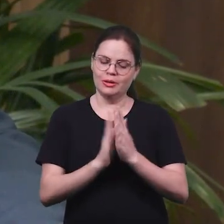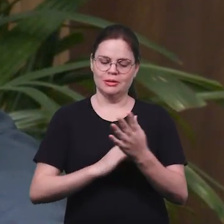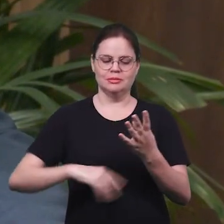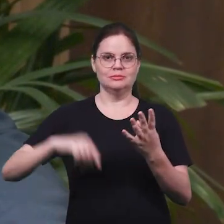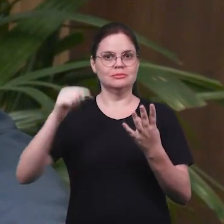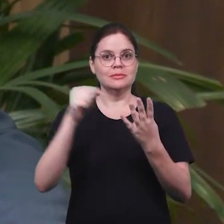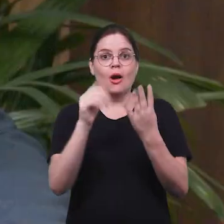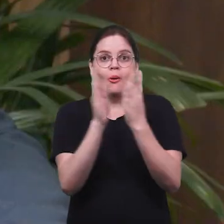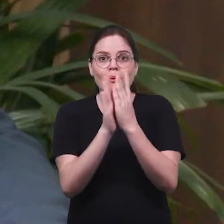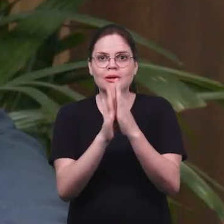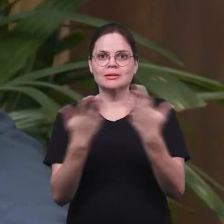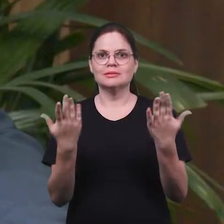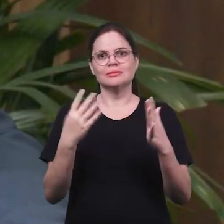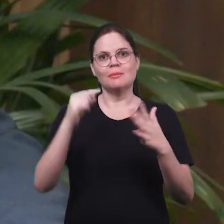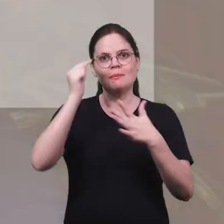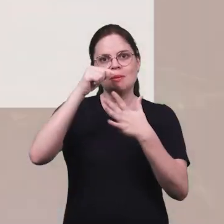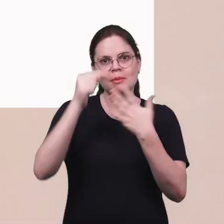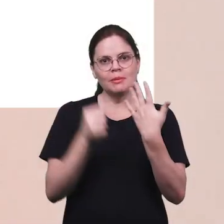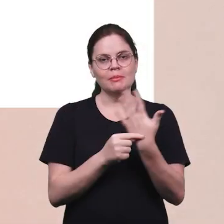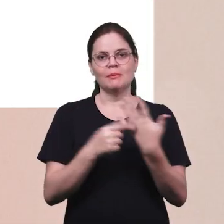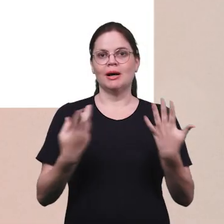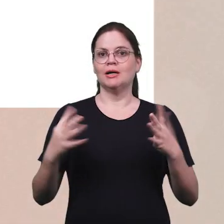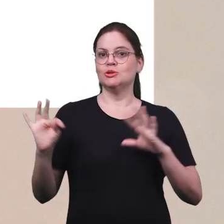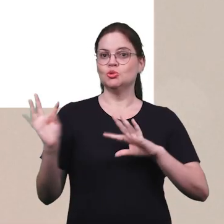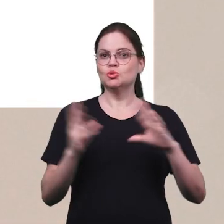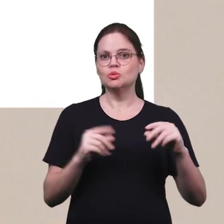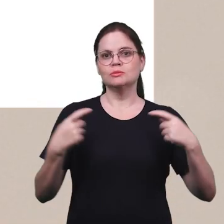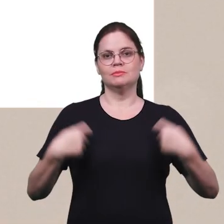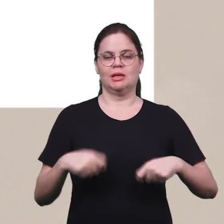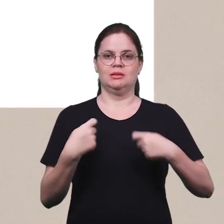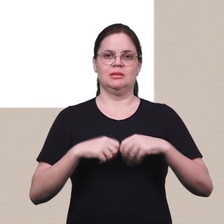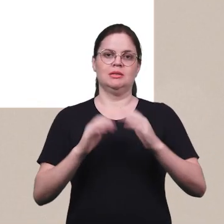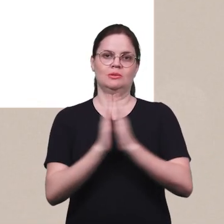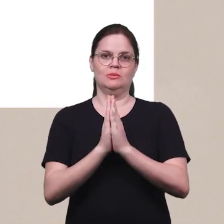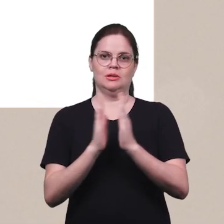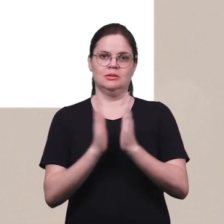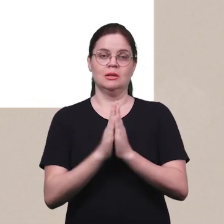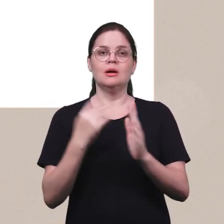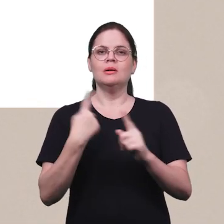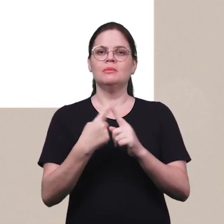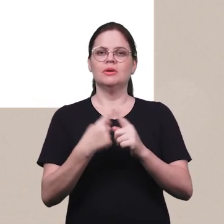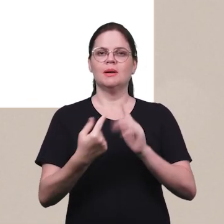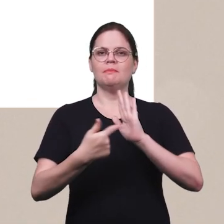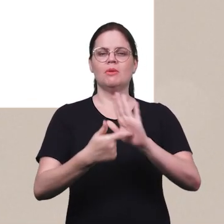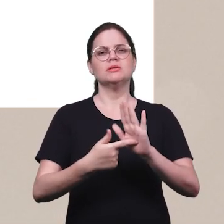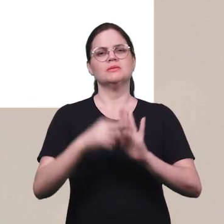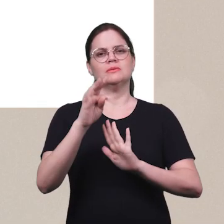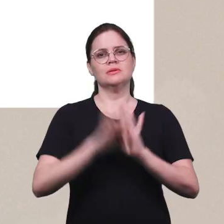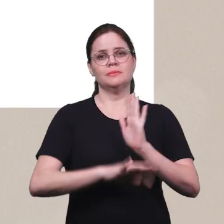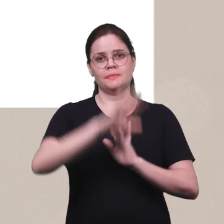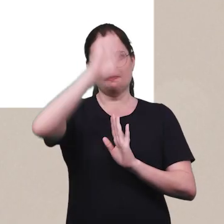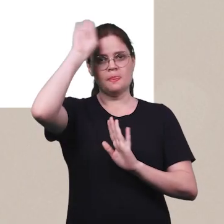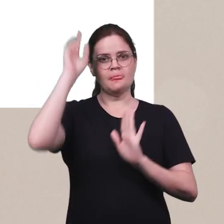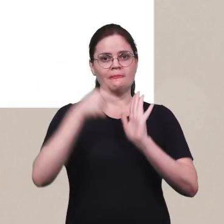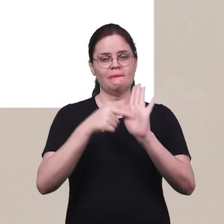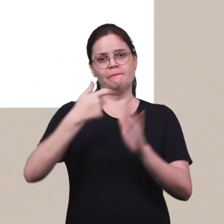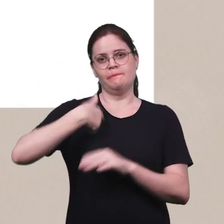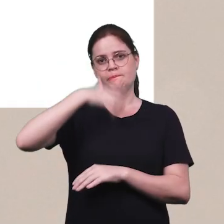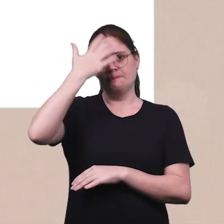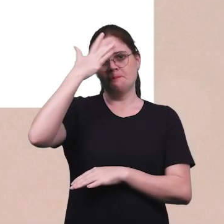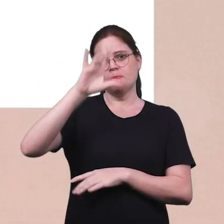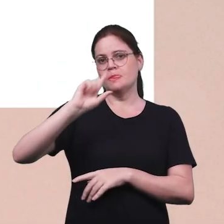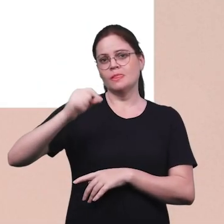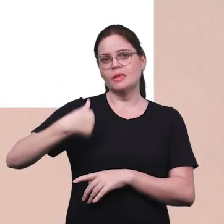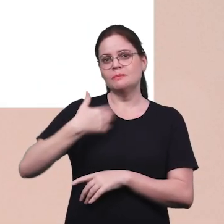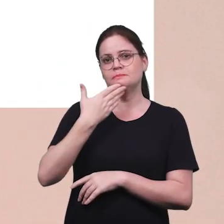em Romanos, que nós não sabemos o que havemos de pedir, mas que o Espírito Santo,